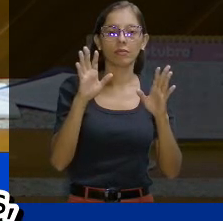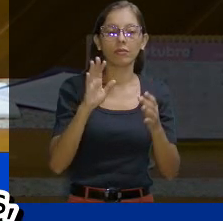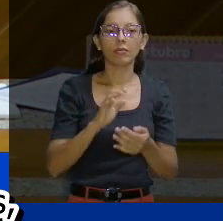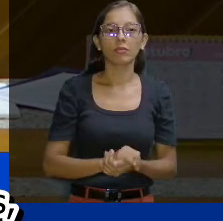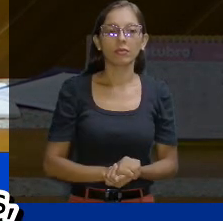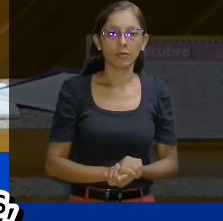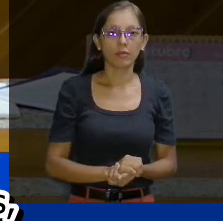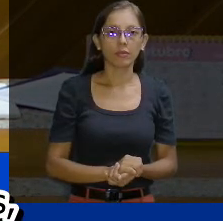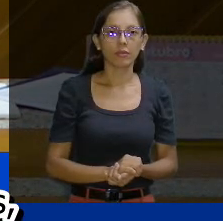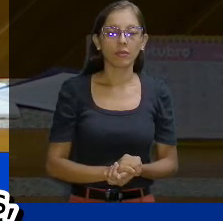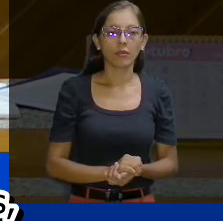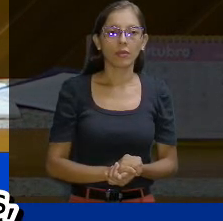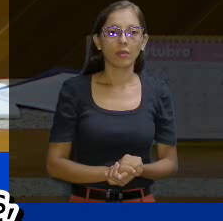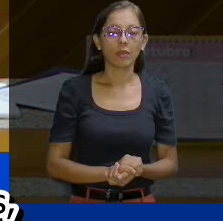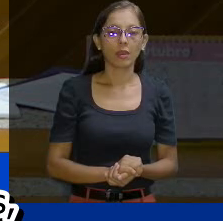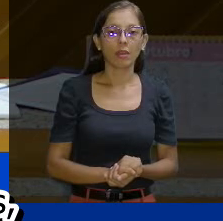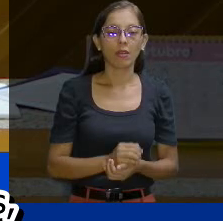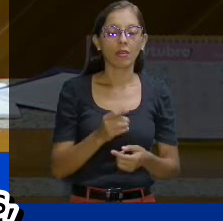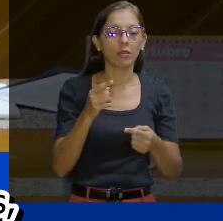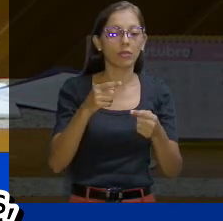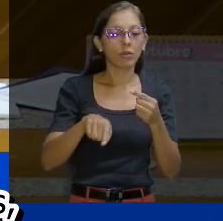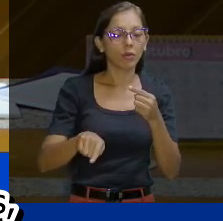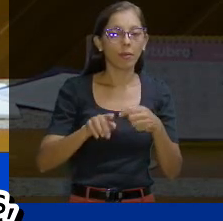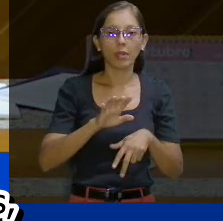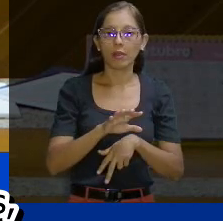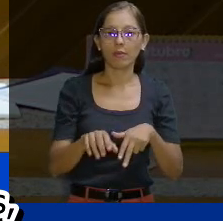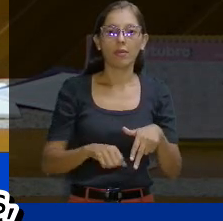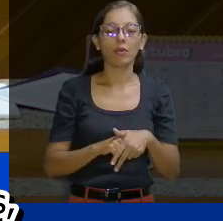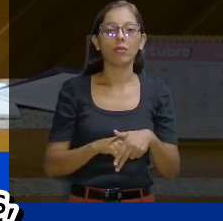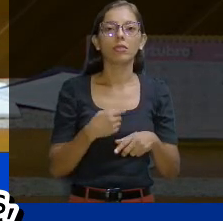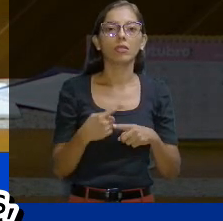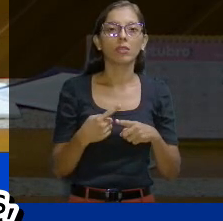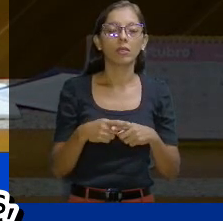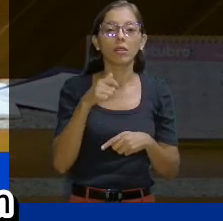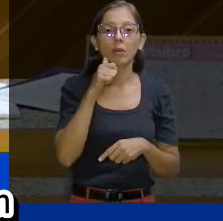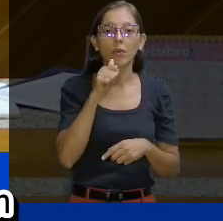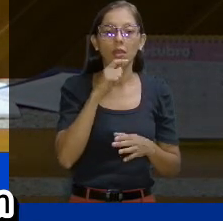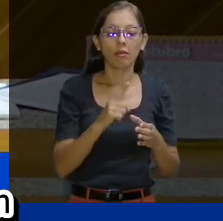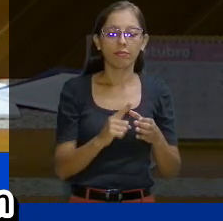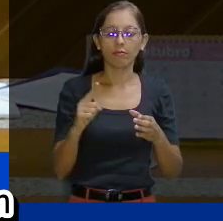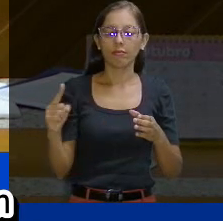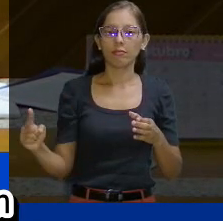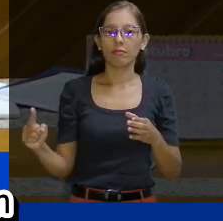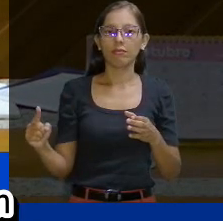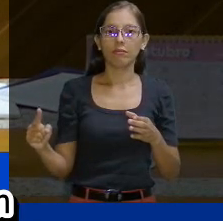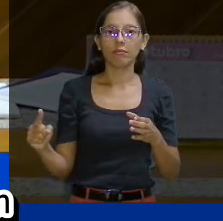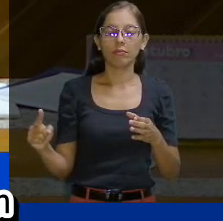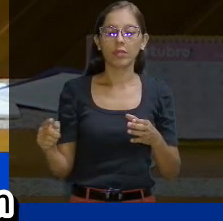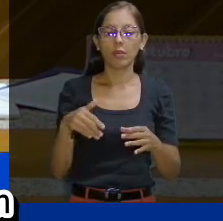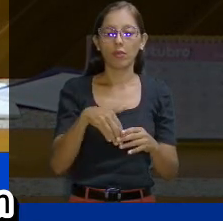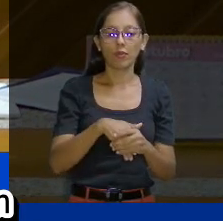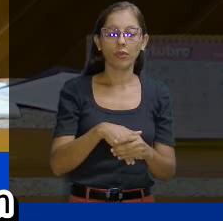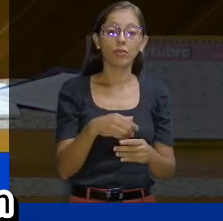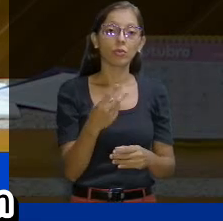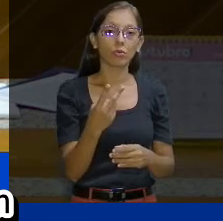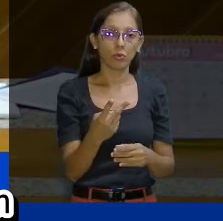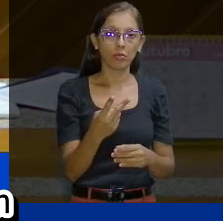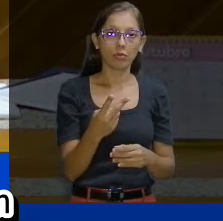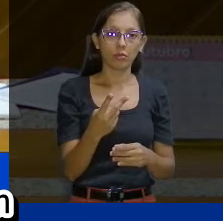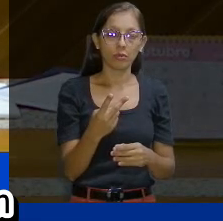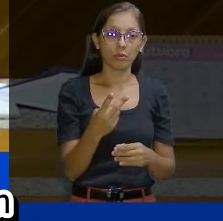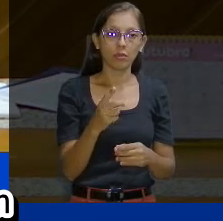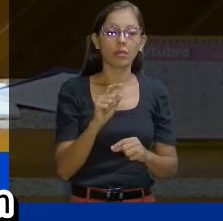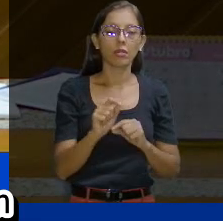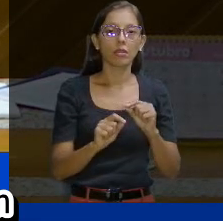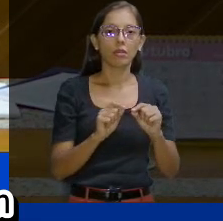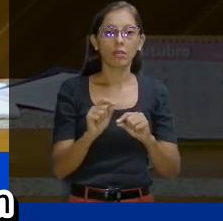existência de fraude quanto à candidatura de Sandra Nunes, demonstrando que a inexpressiva votação, 2 votos, se deveu à